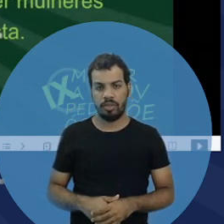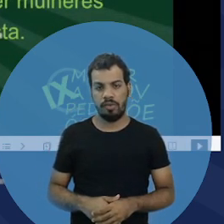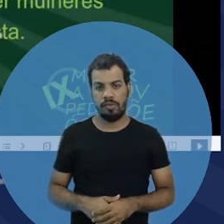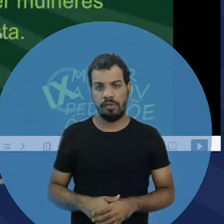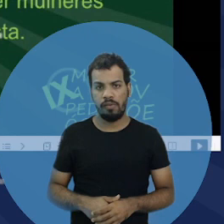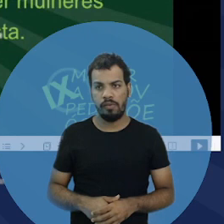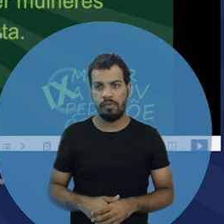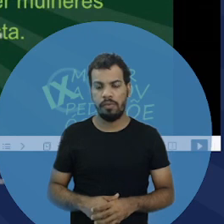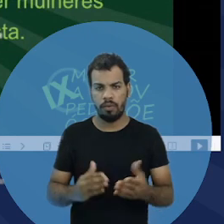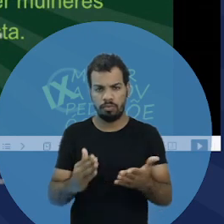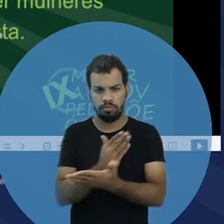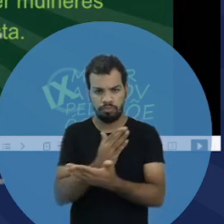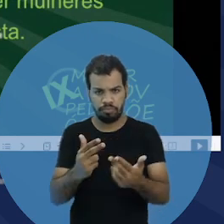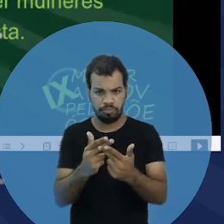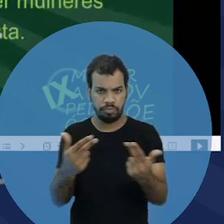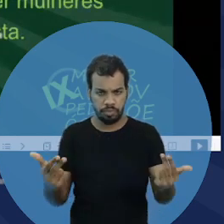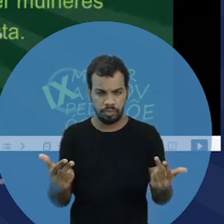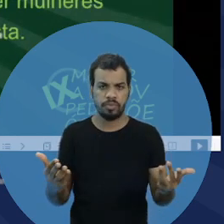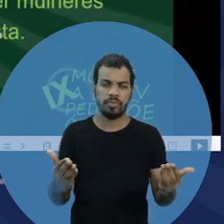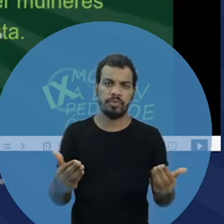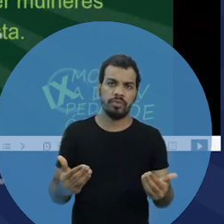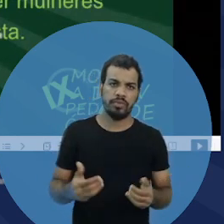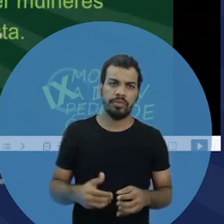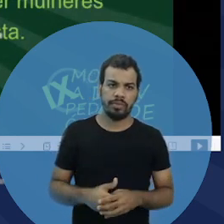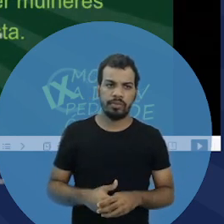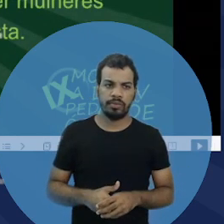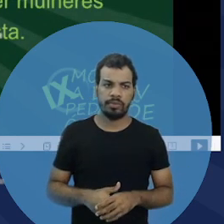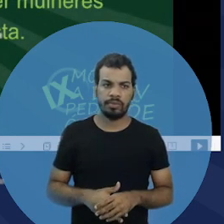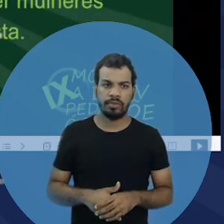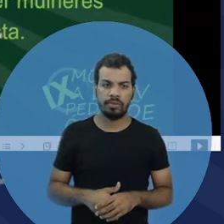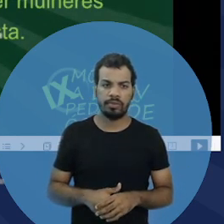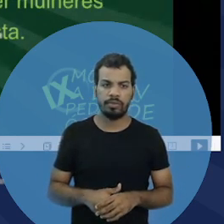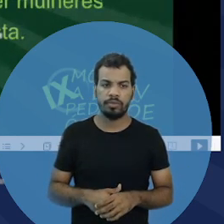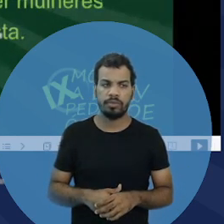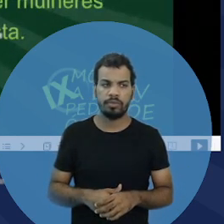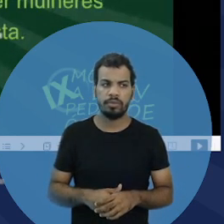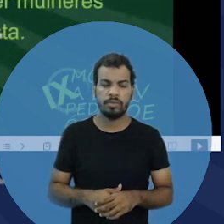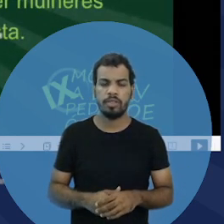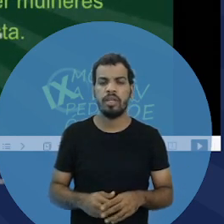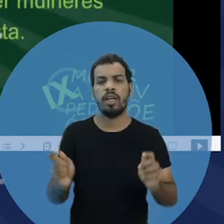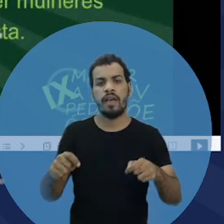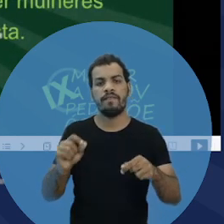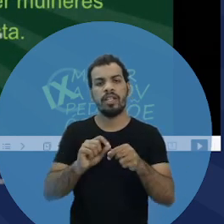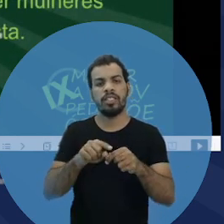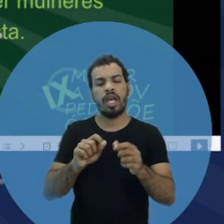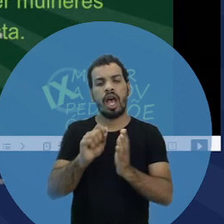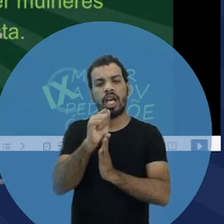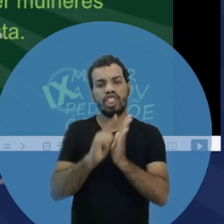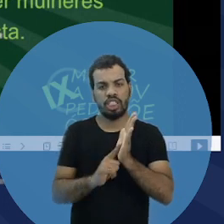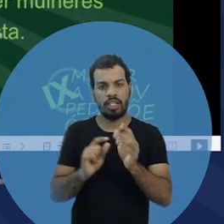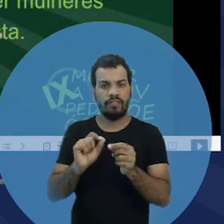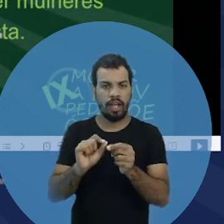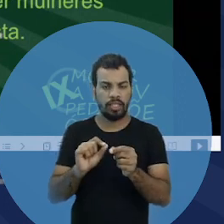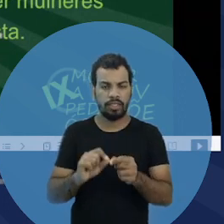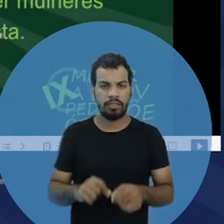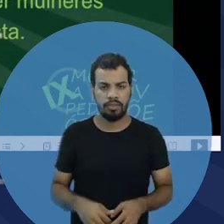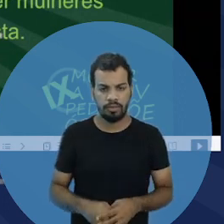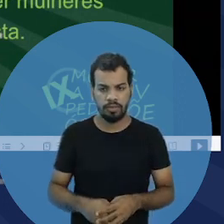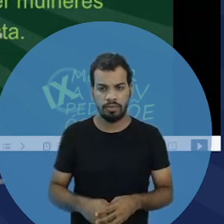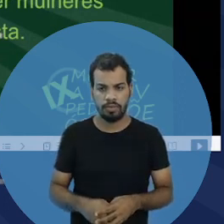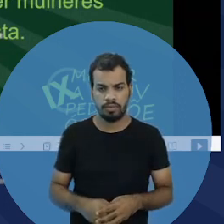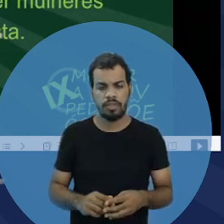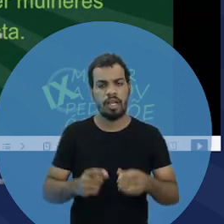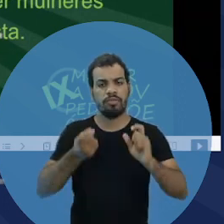alguns primordiais, que é justamente essa construção dessa agenda, né? É a discussão dessas